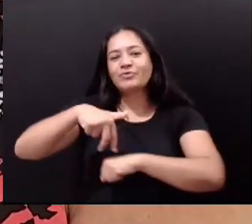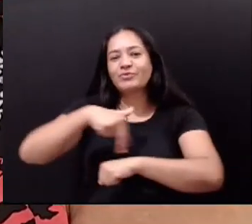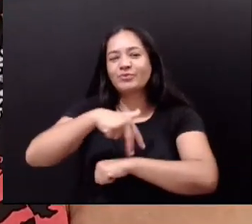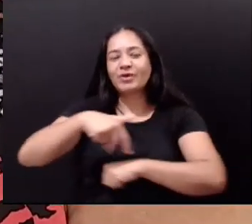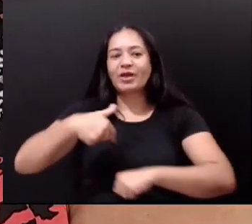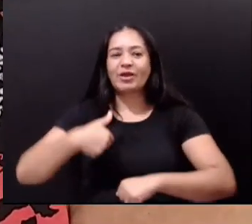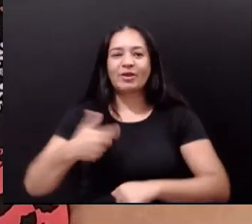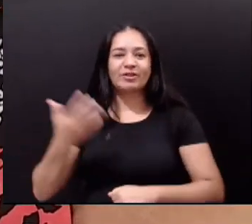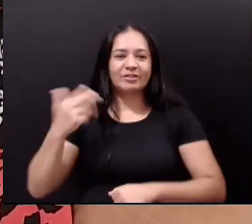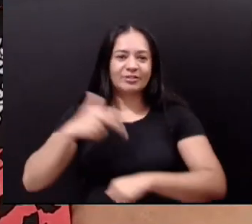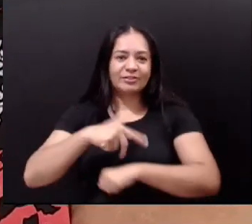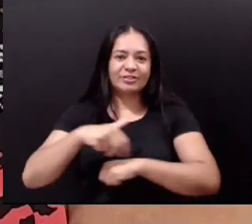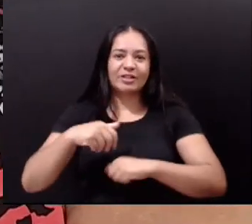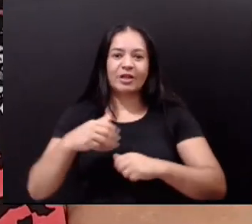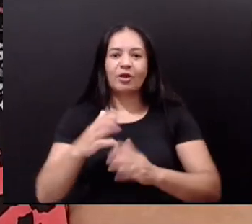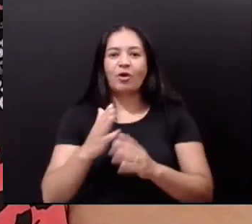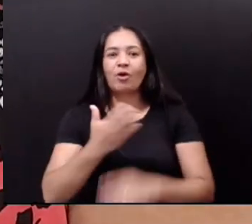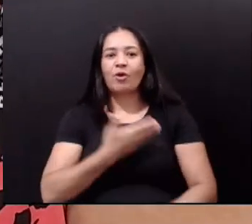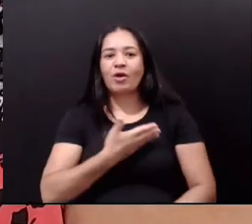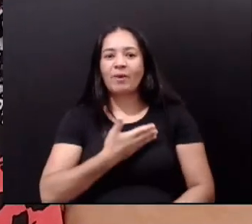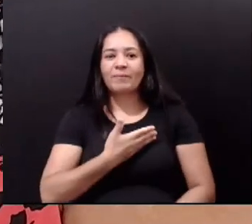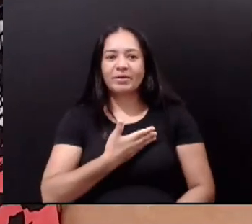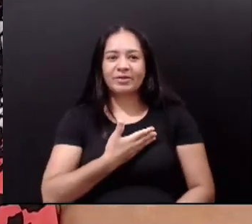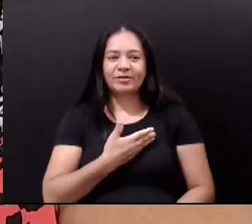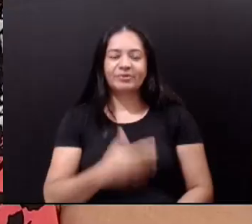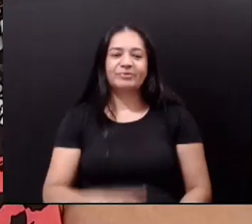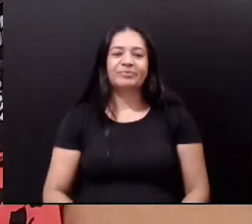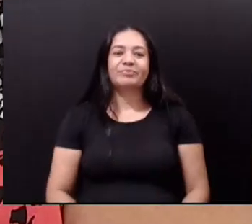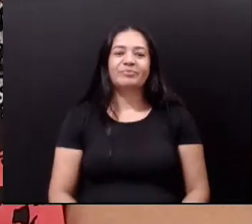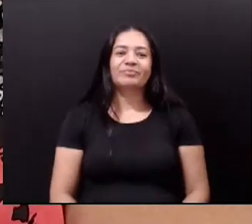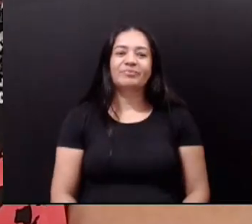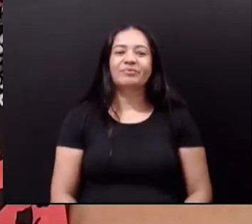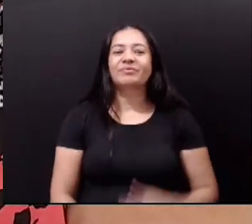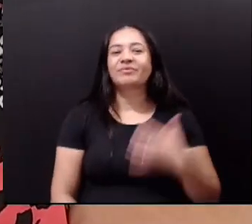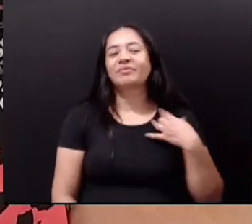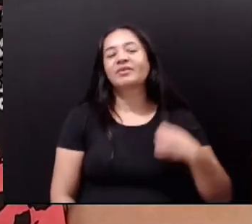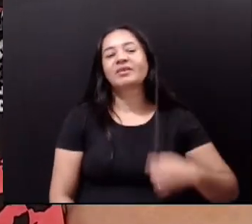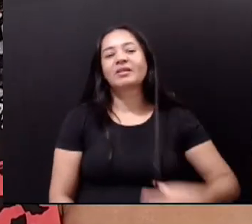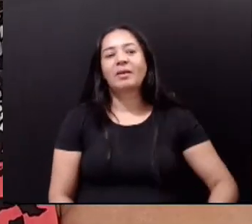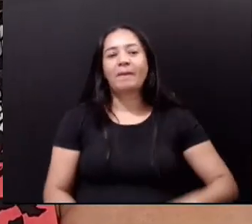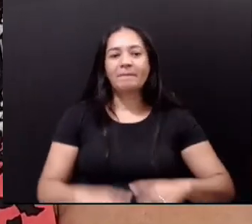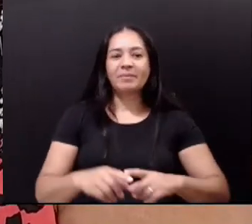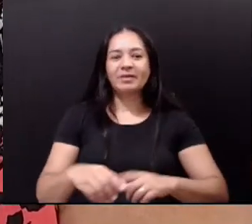fora daqui. Assim, na mesma rua que nós